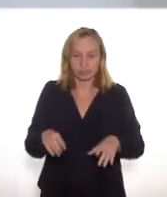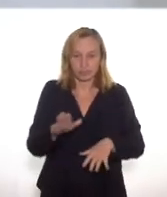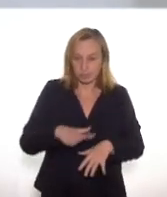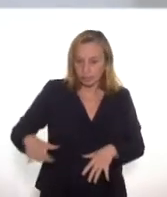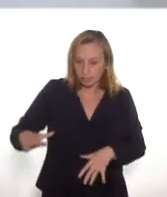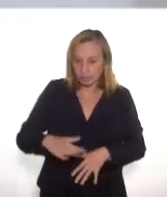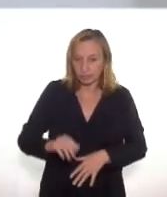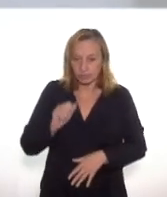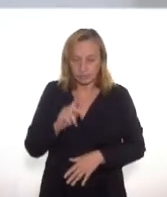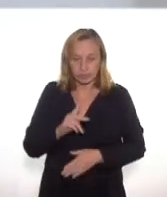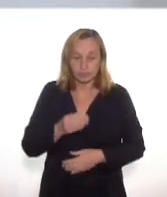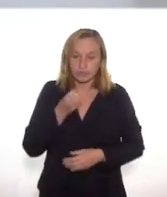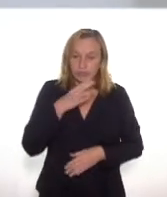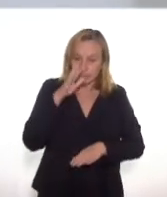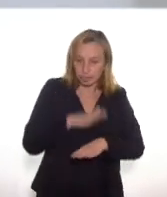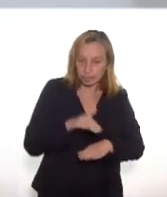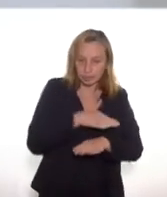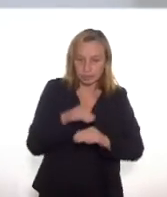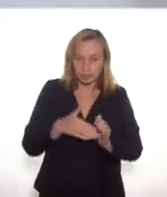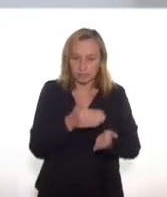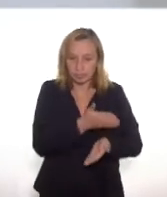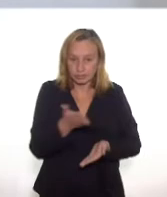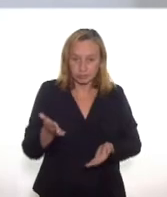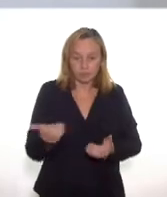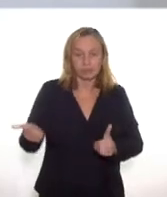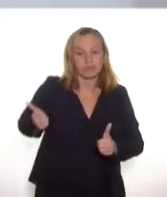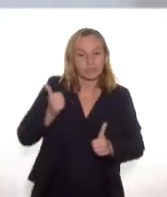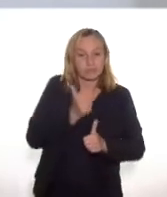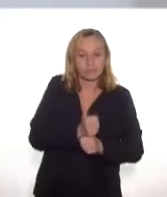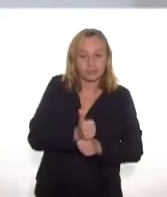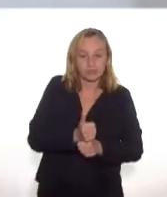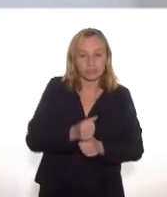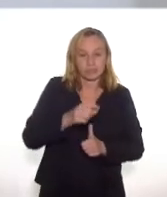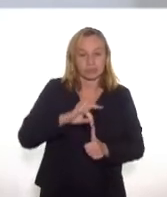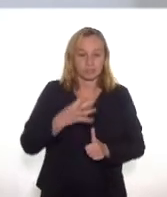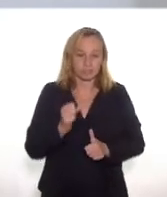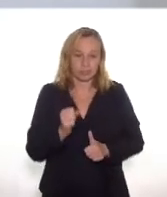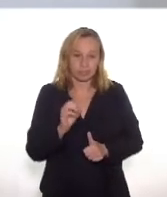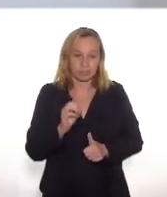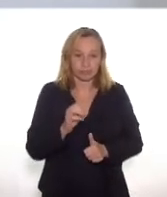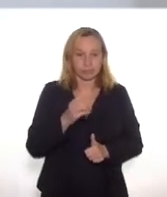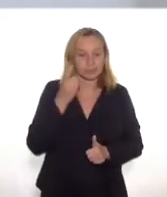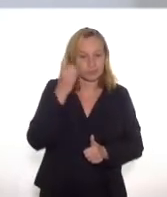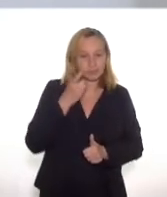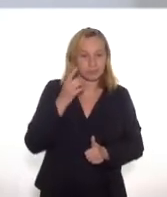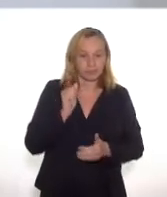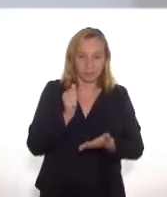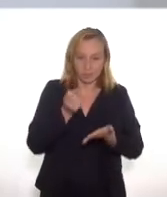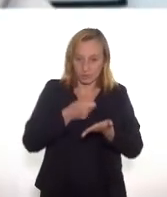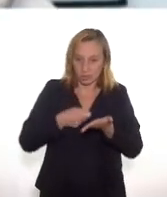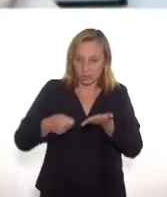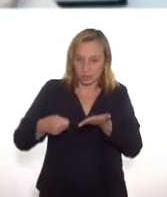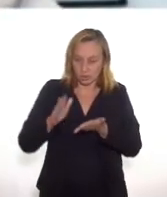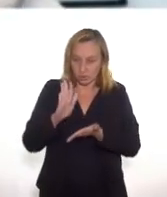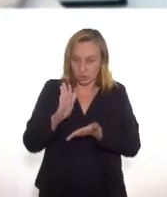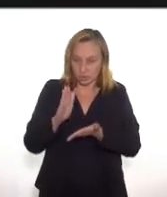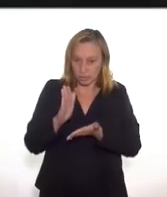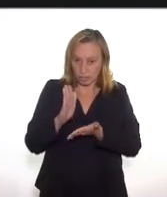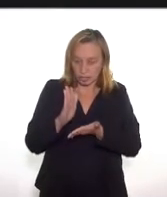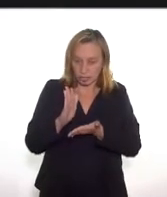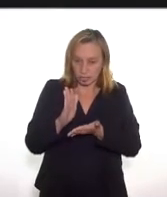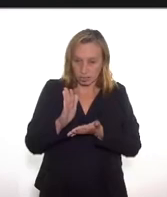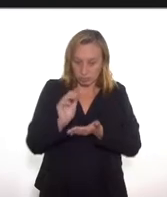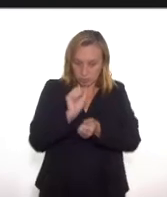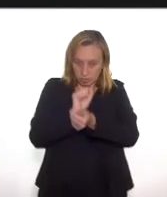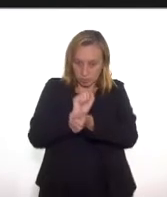bom? Então, boa tarde a todas e a todos. Vou passar a presidência para a deputada Marta Rocha. Estão inscritos? Pela ordem, presidente. Um instante só,